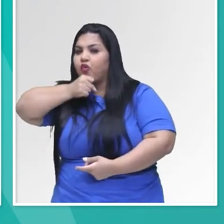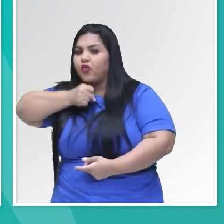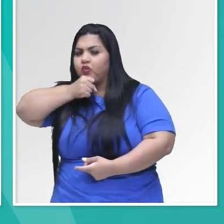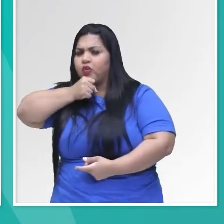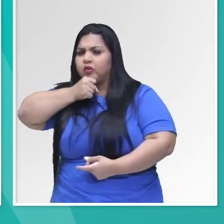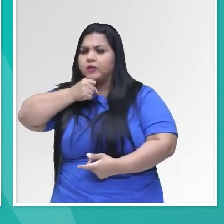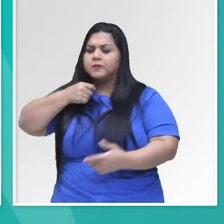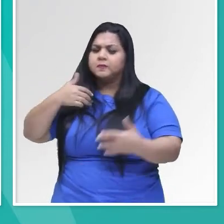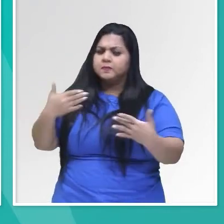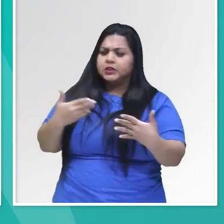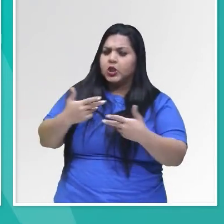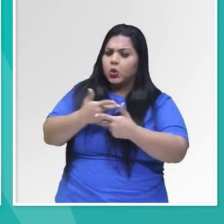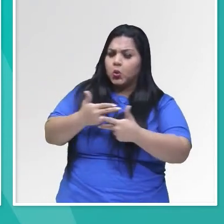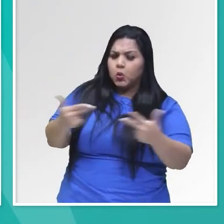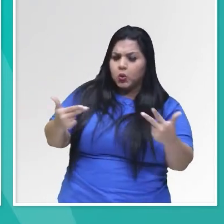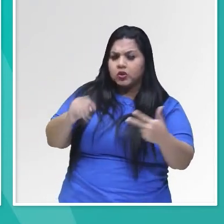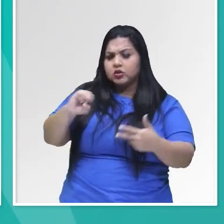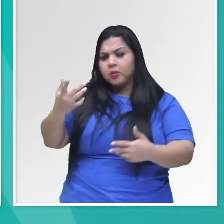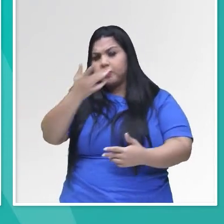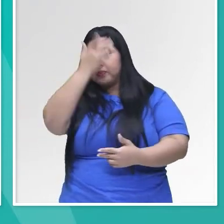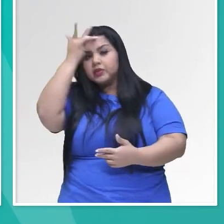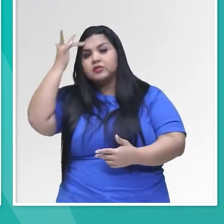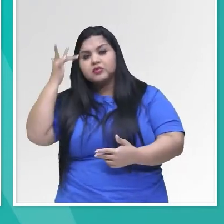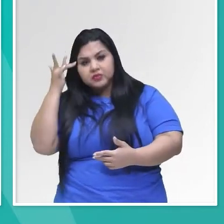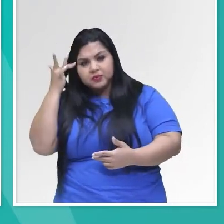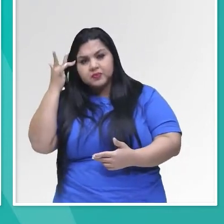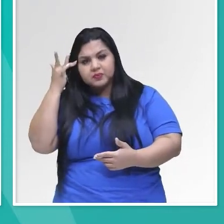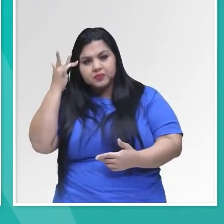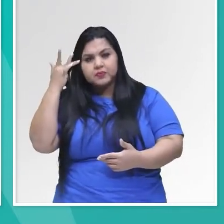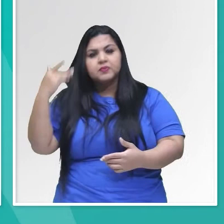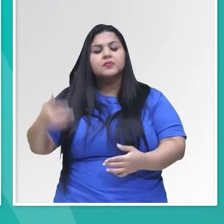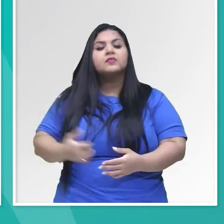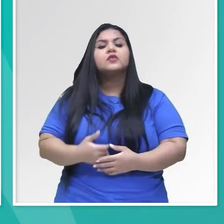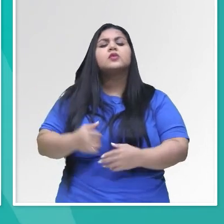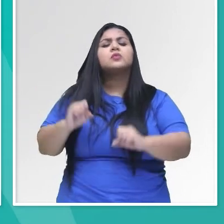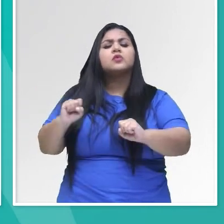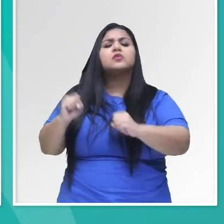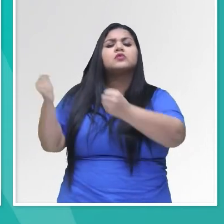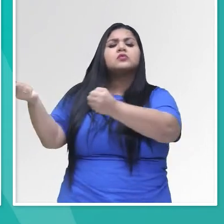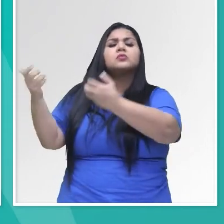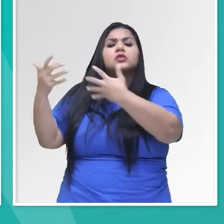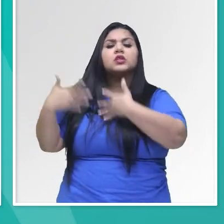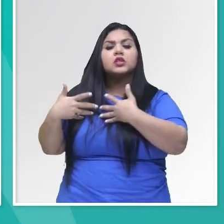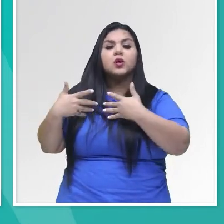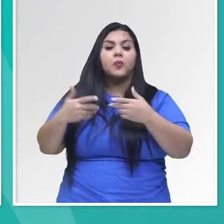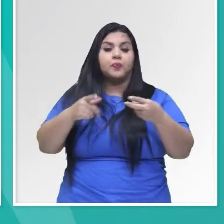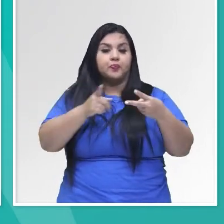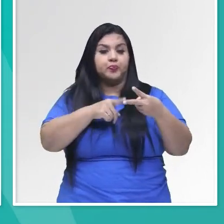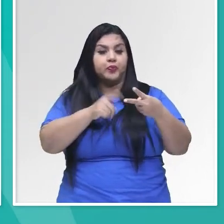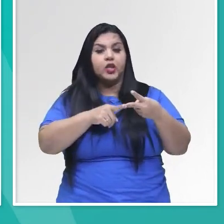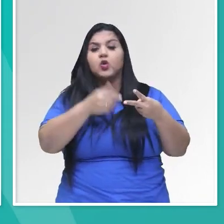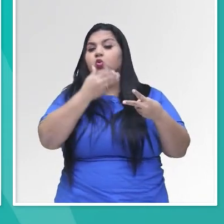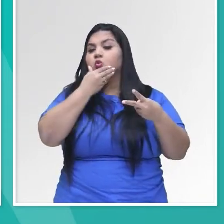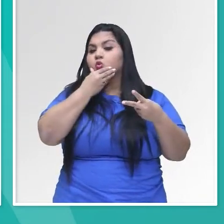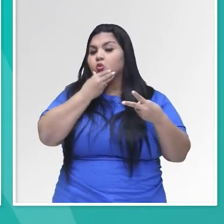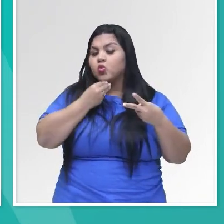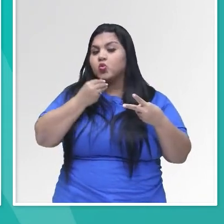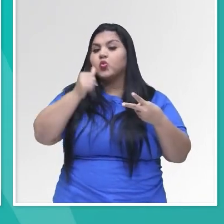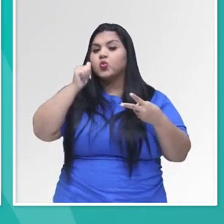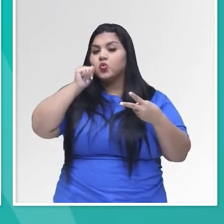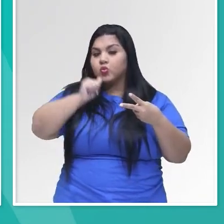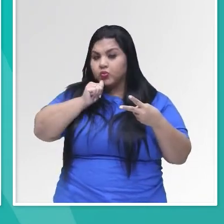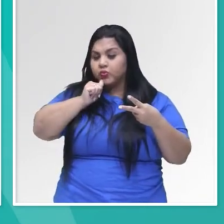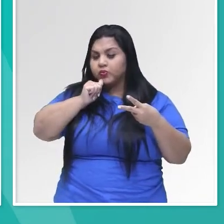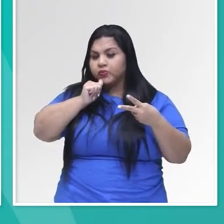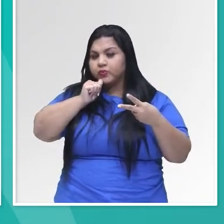Concorda comigo? Concorda? Me diz, por favor, os meninos gostam dos avós. Importante